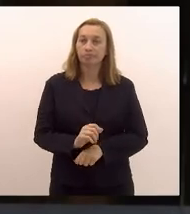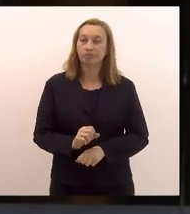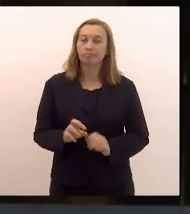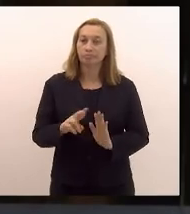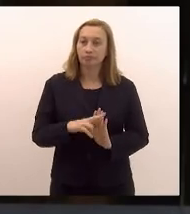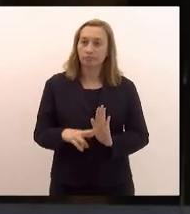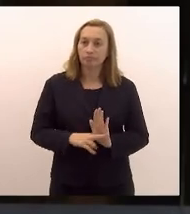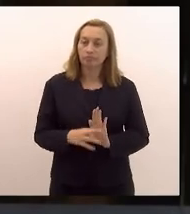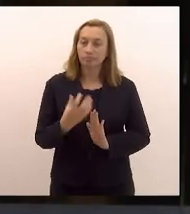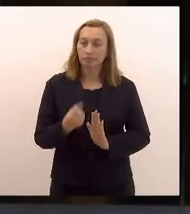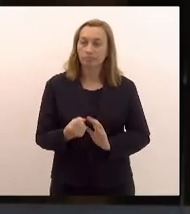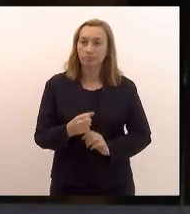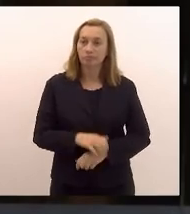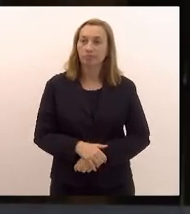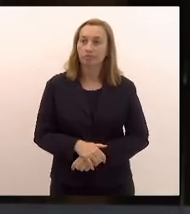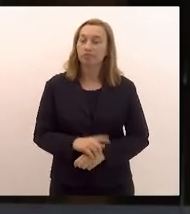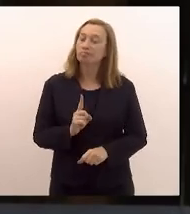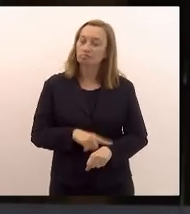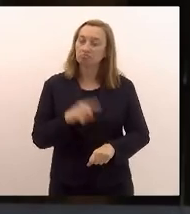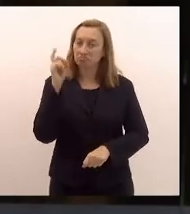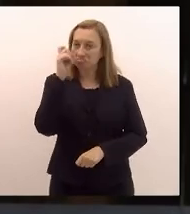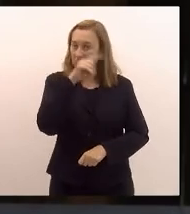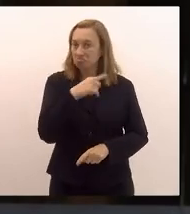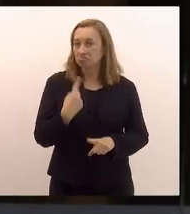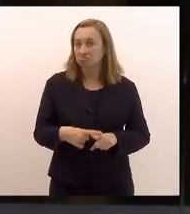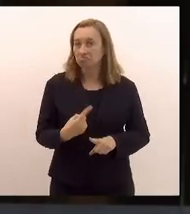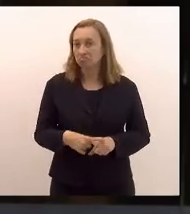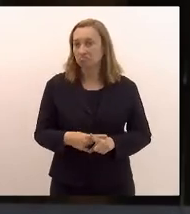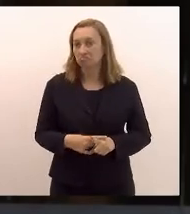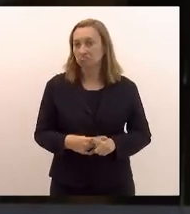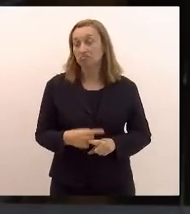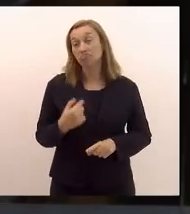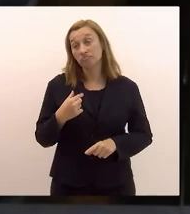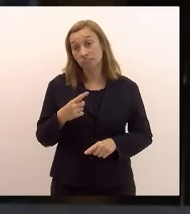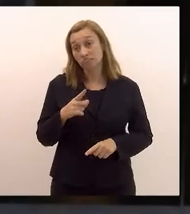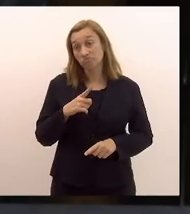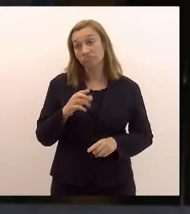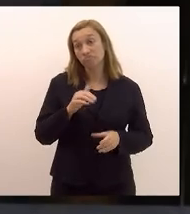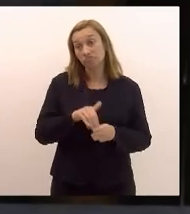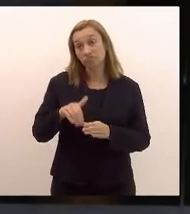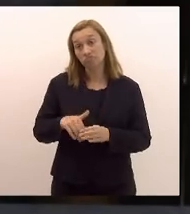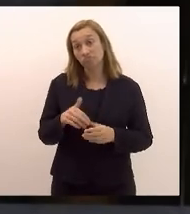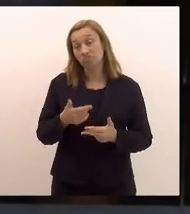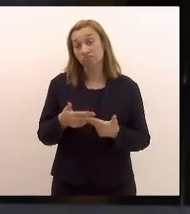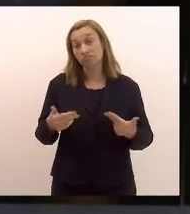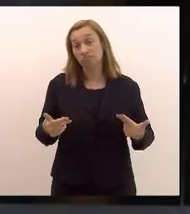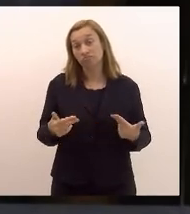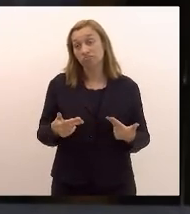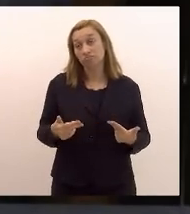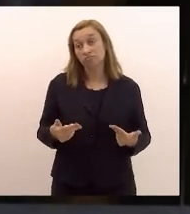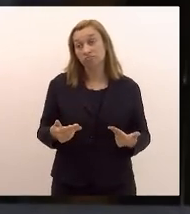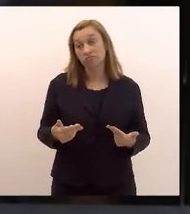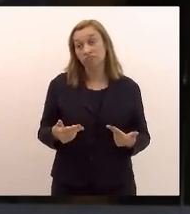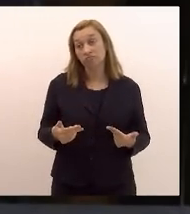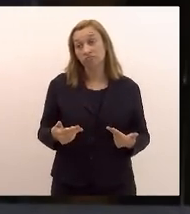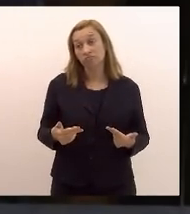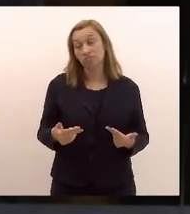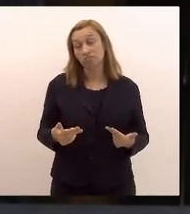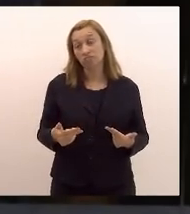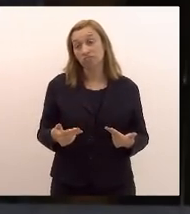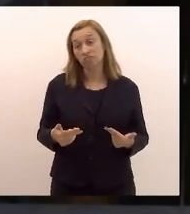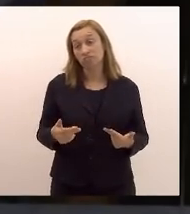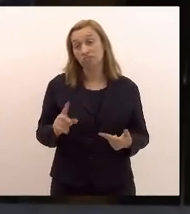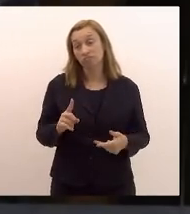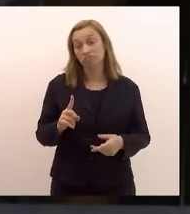regime bom e foi um momento difícil porque eu mesmo tive que voltar coisas que temperaturas